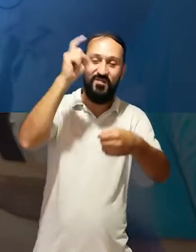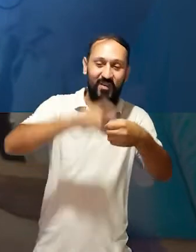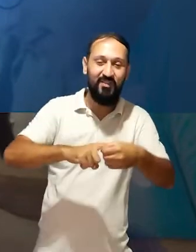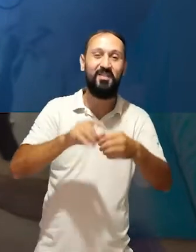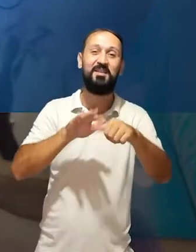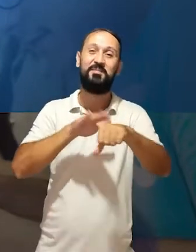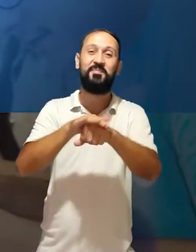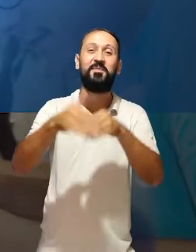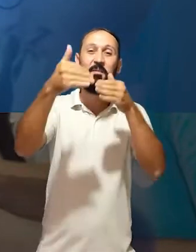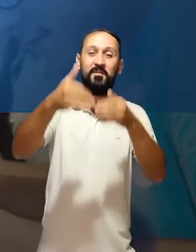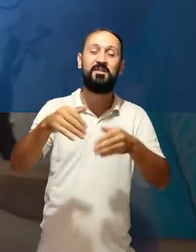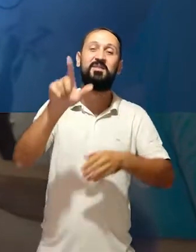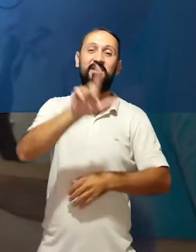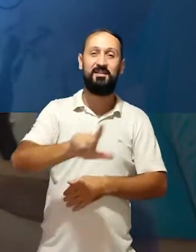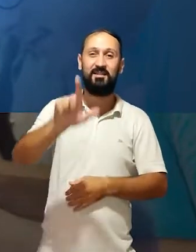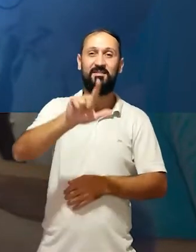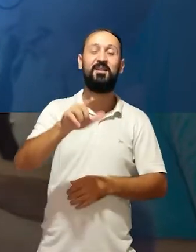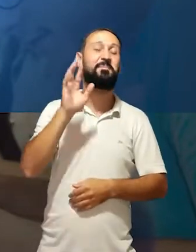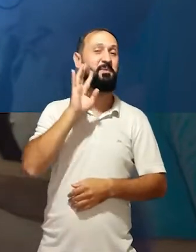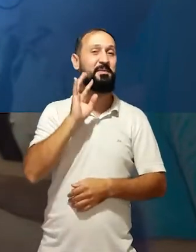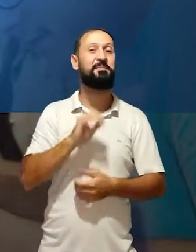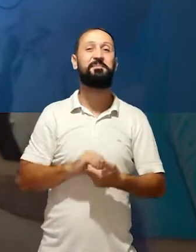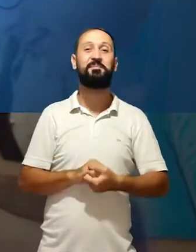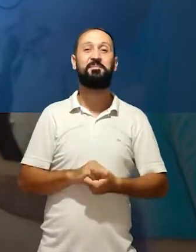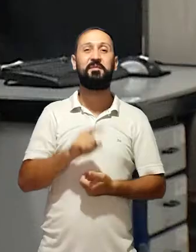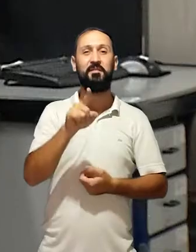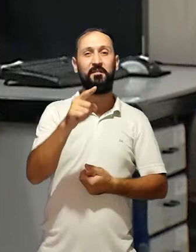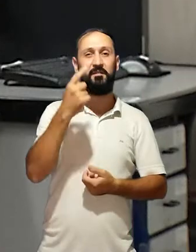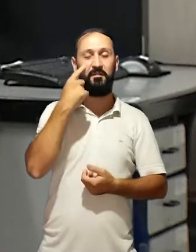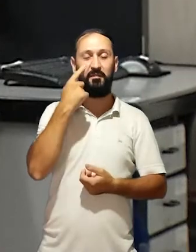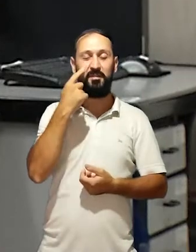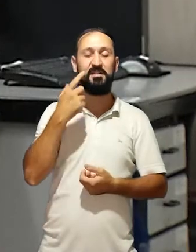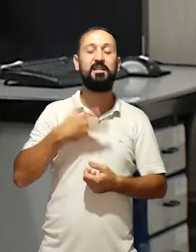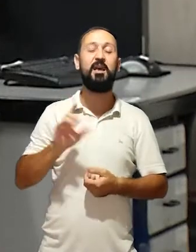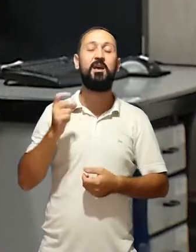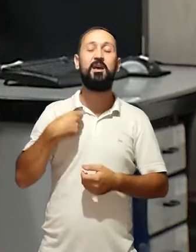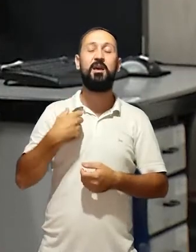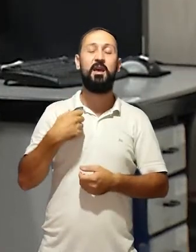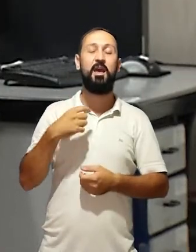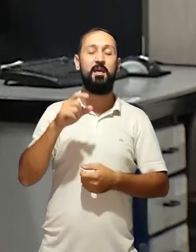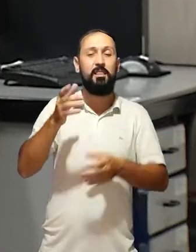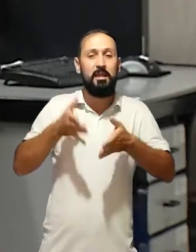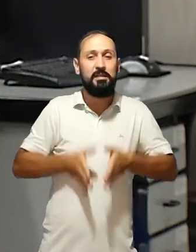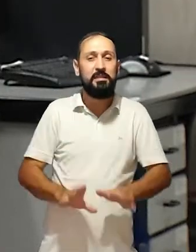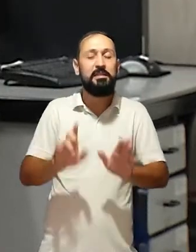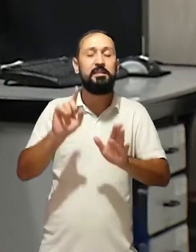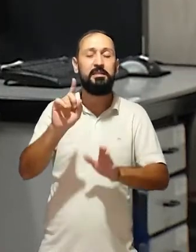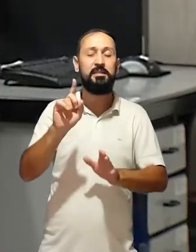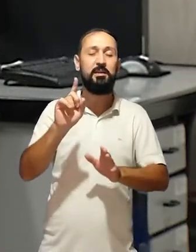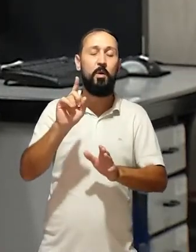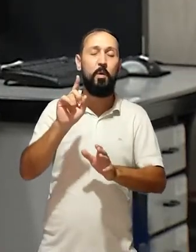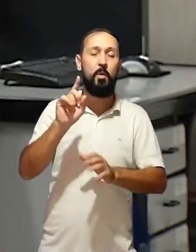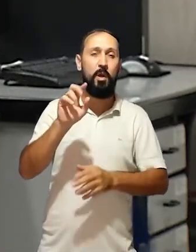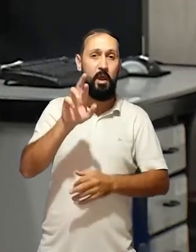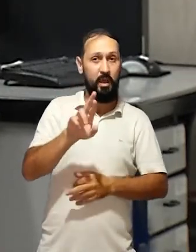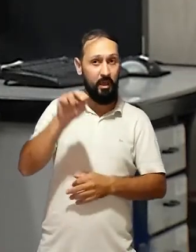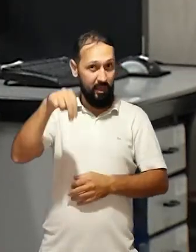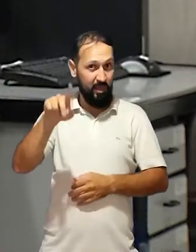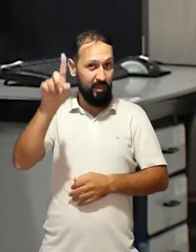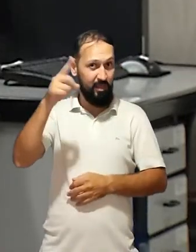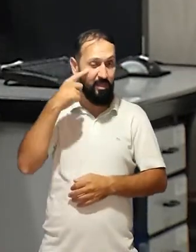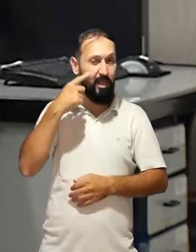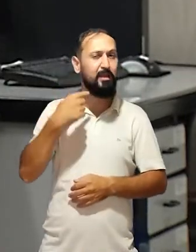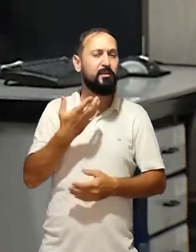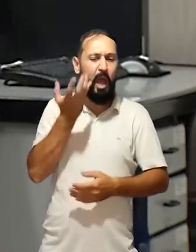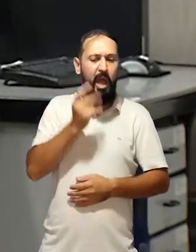nos encontrar para conversar um pouco sobre literatura. Realmente muito legal. Você é um pisciano nascido em Natal, Rio Grande do Norte.